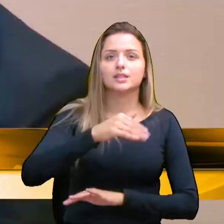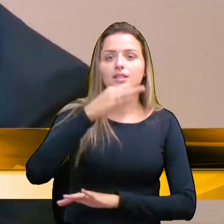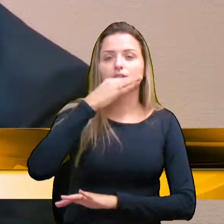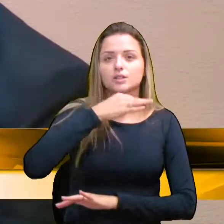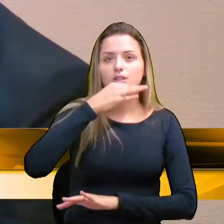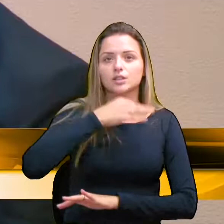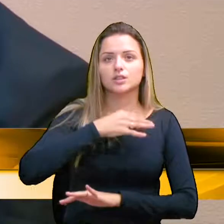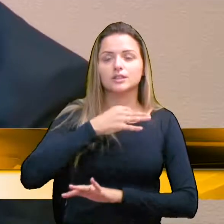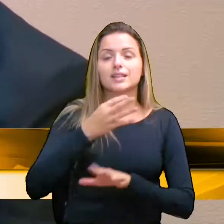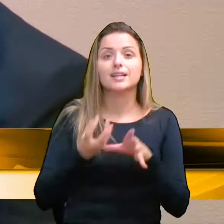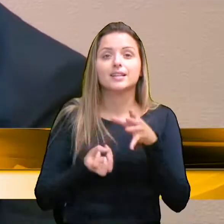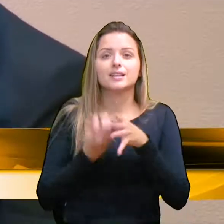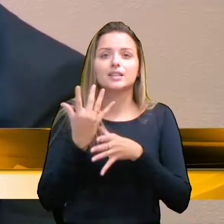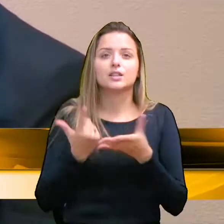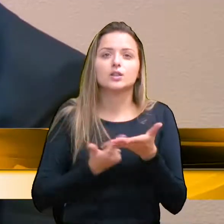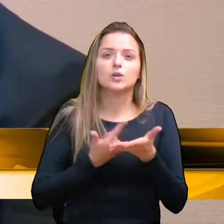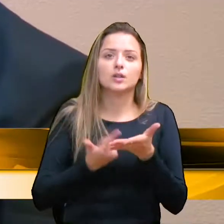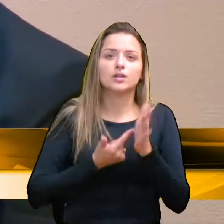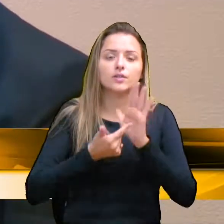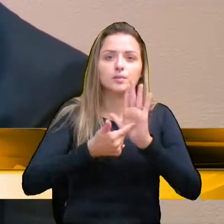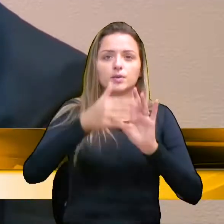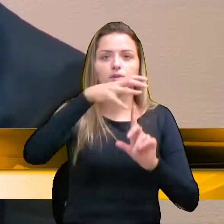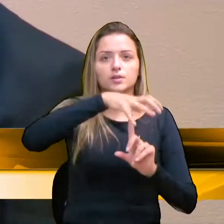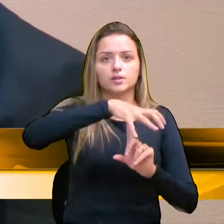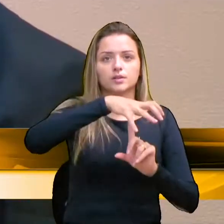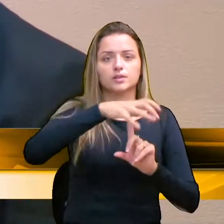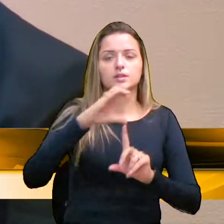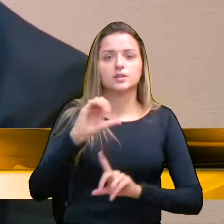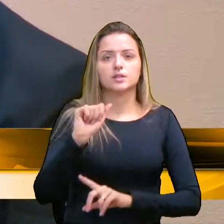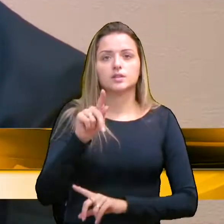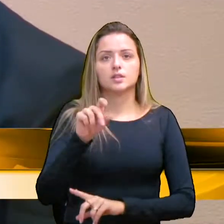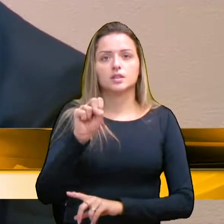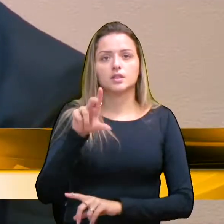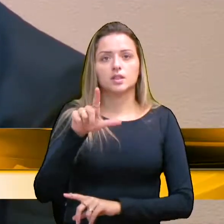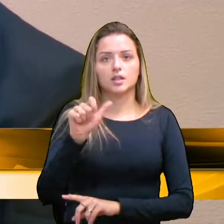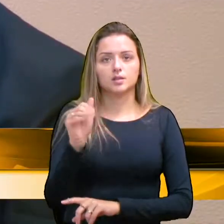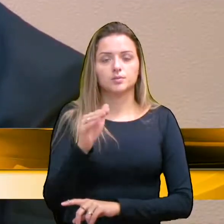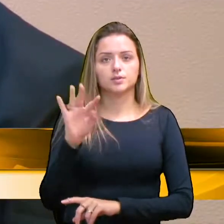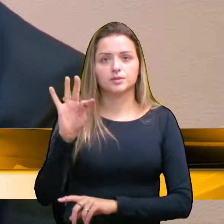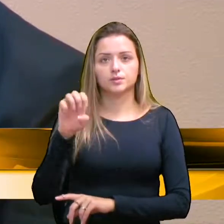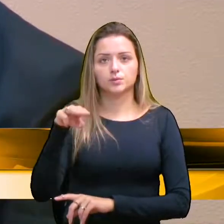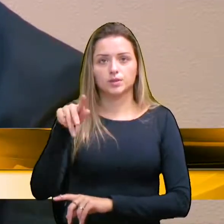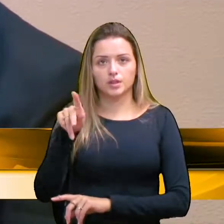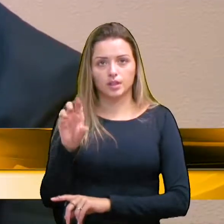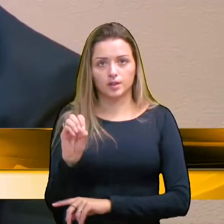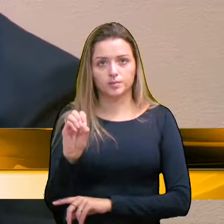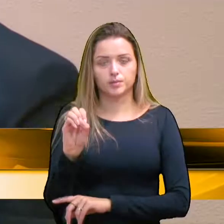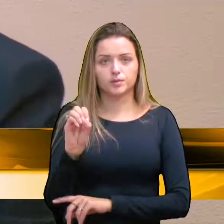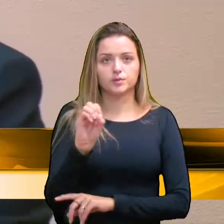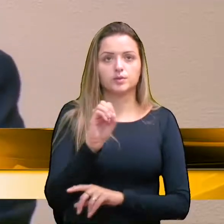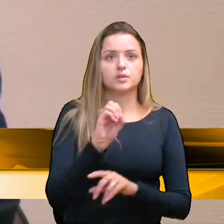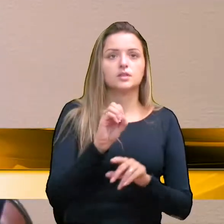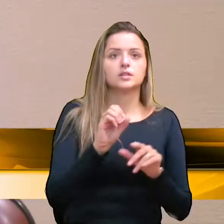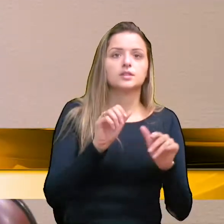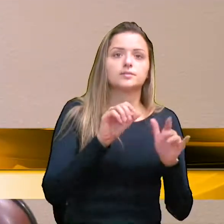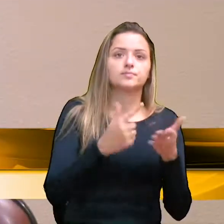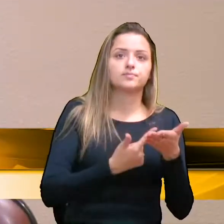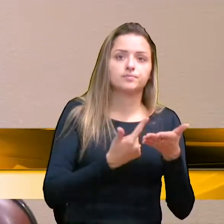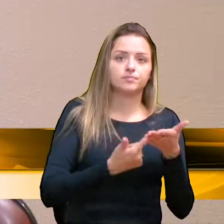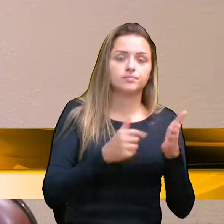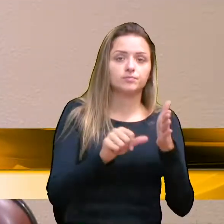Livro deste ano. Mauro Bettiol com o livro Cápsula do Tempo, Julgamento do Oceano, livro em primeira